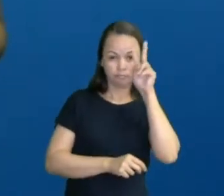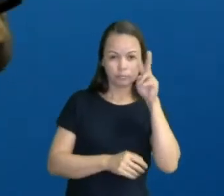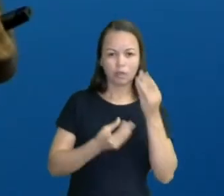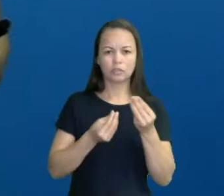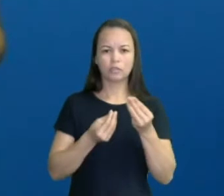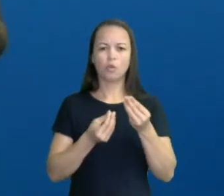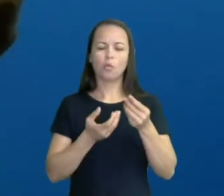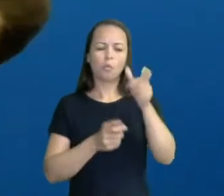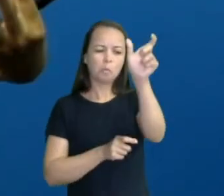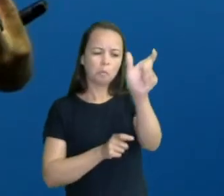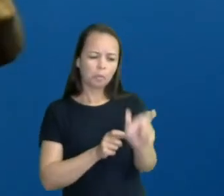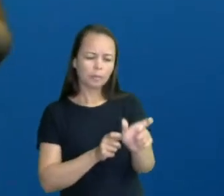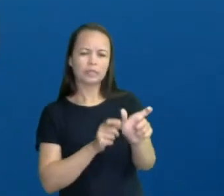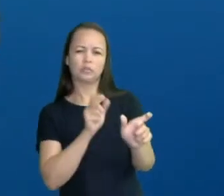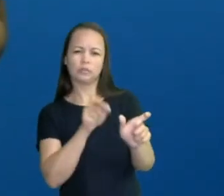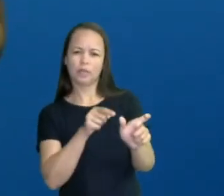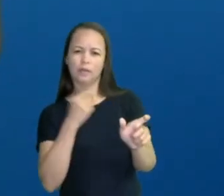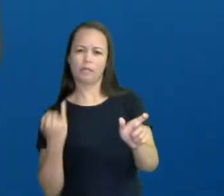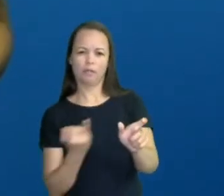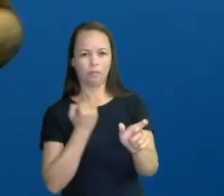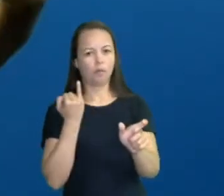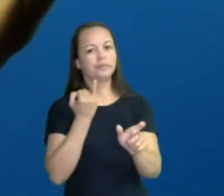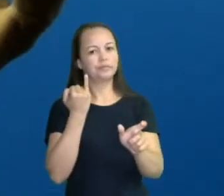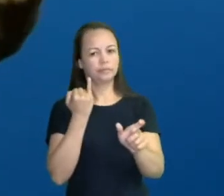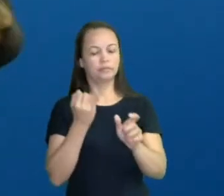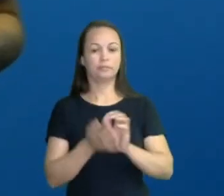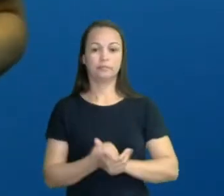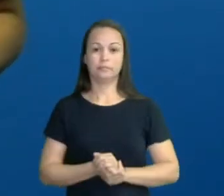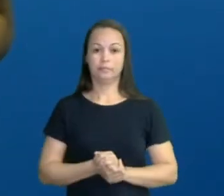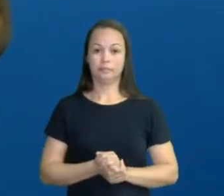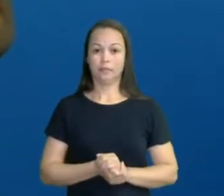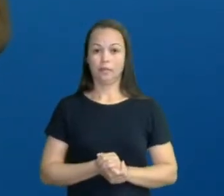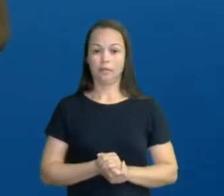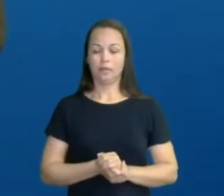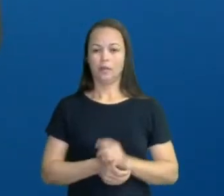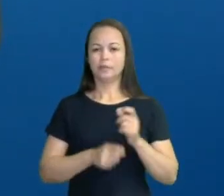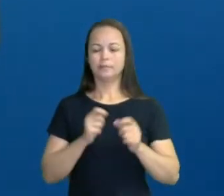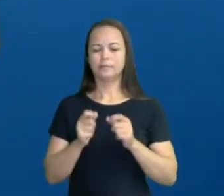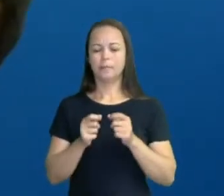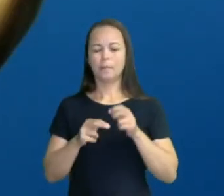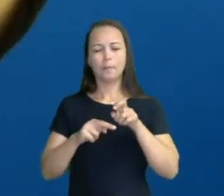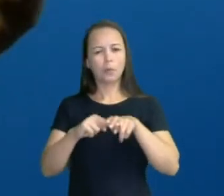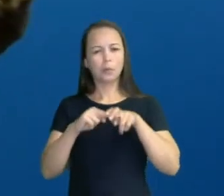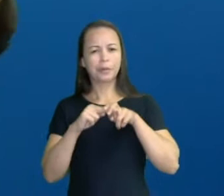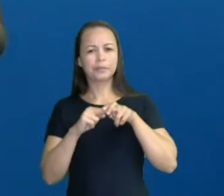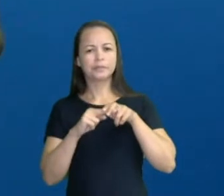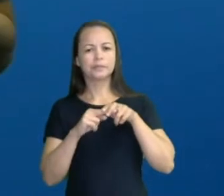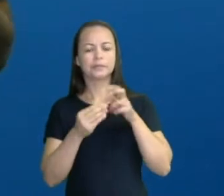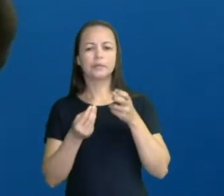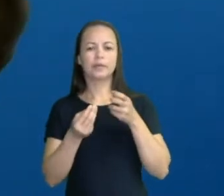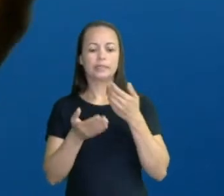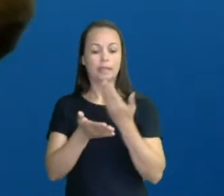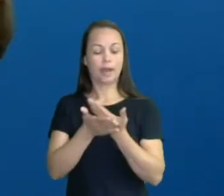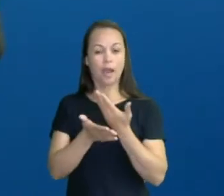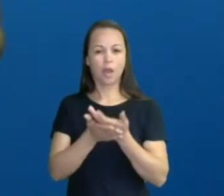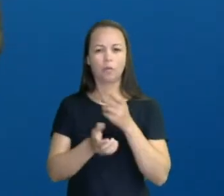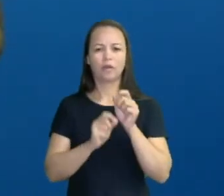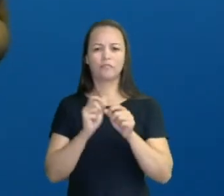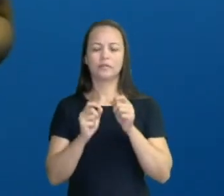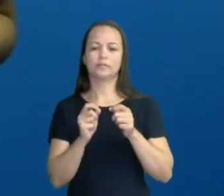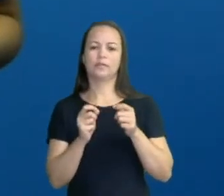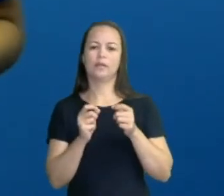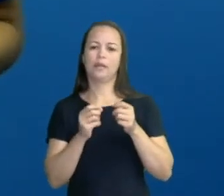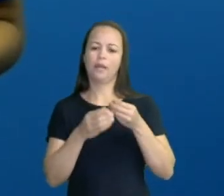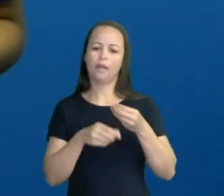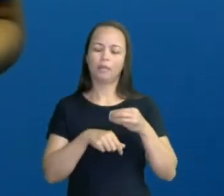uma figura, uma personalidade importante. Por isso que esta aula vai ser